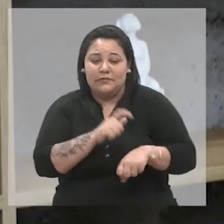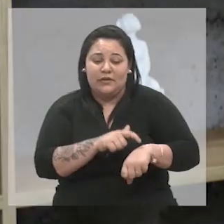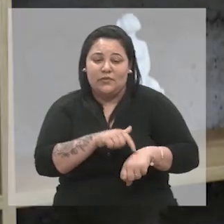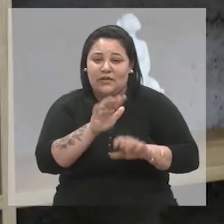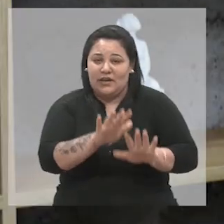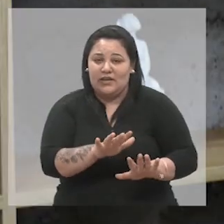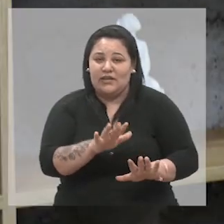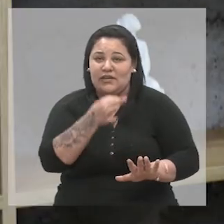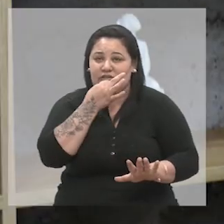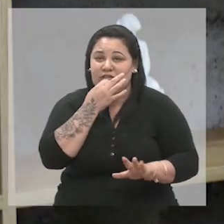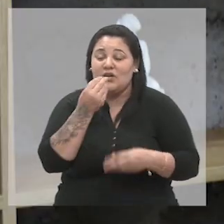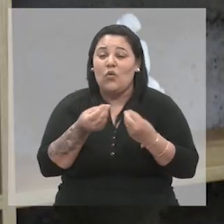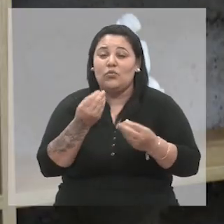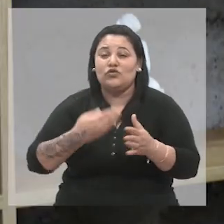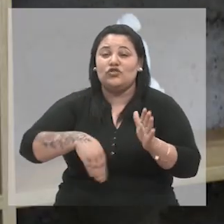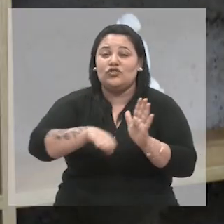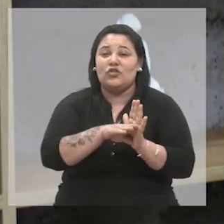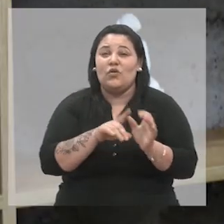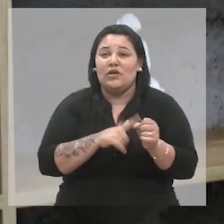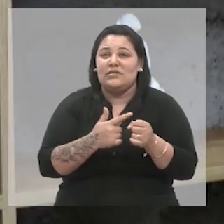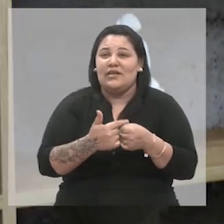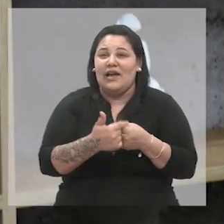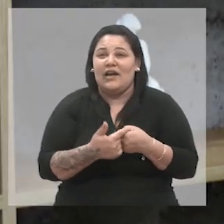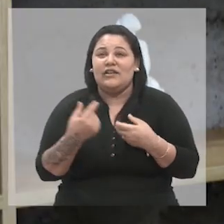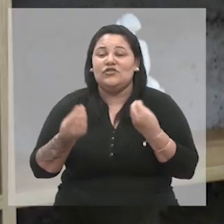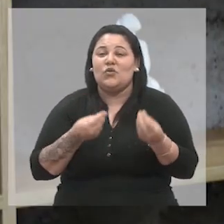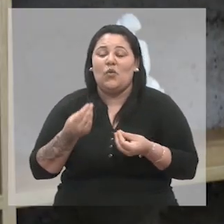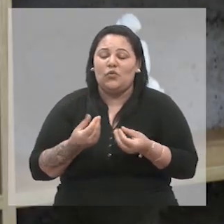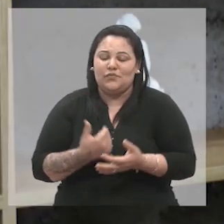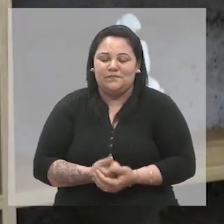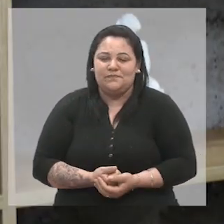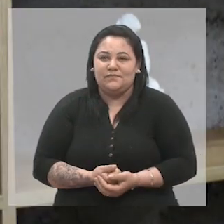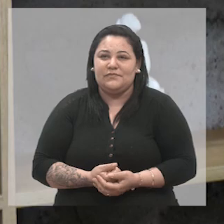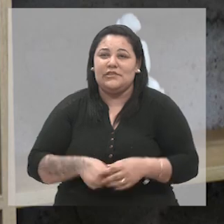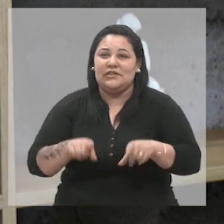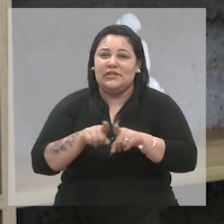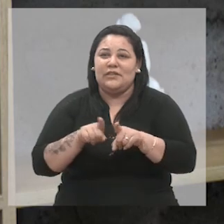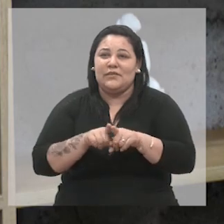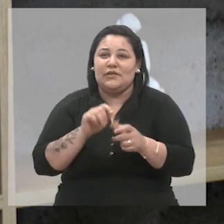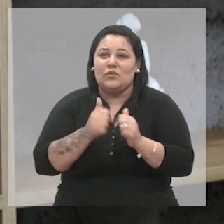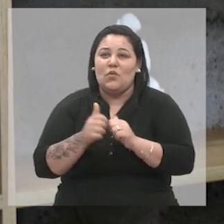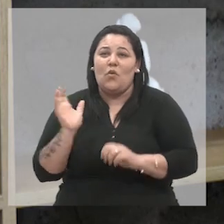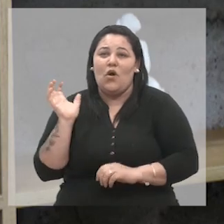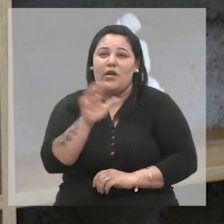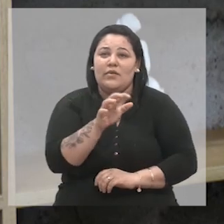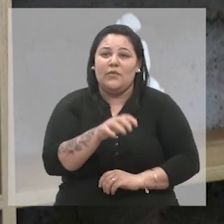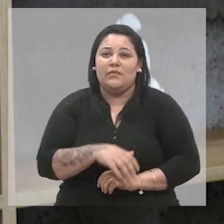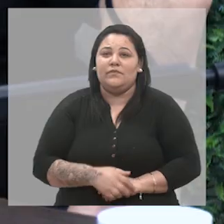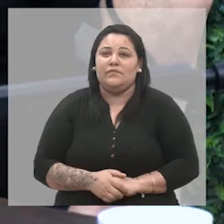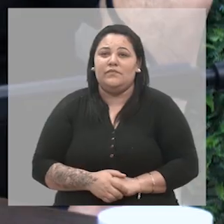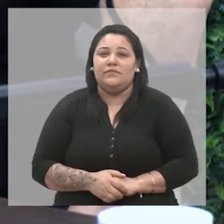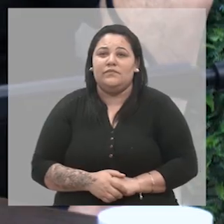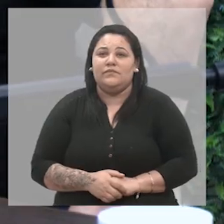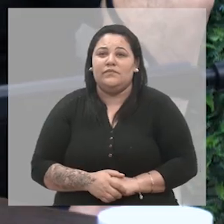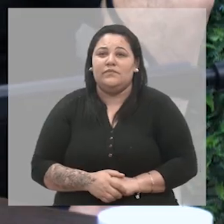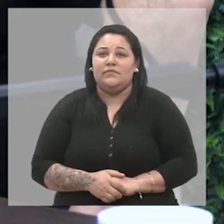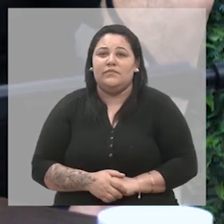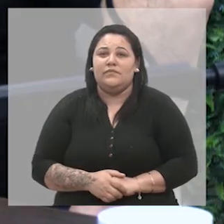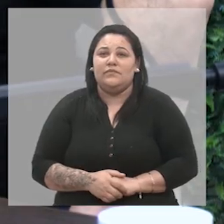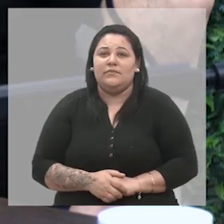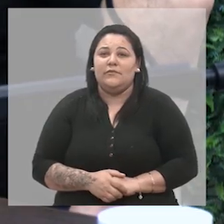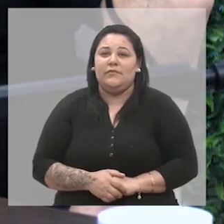mas como é que tu chegou até a cidade, ao próprio recreio e também à modalidade do handebol?